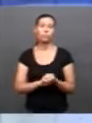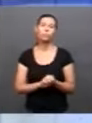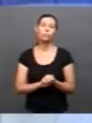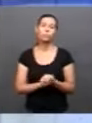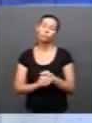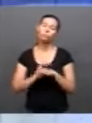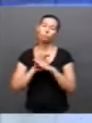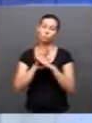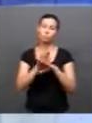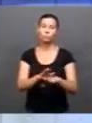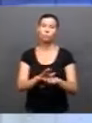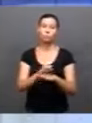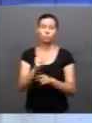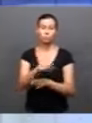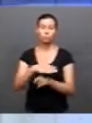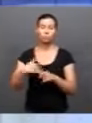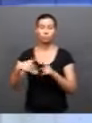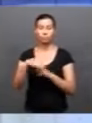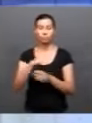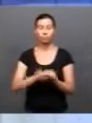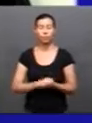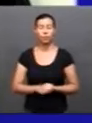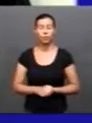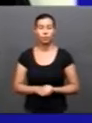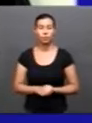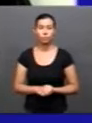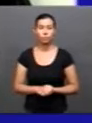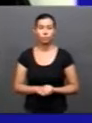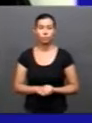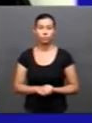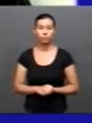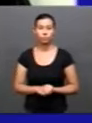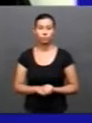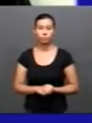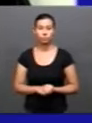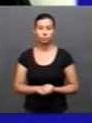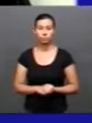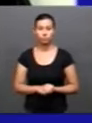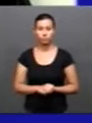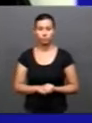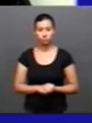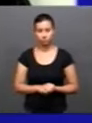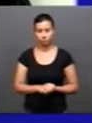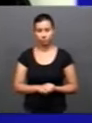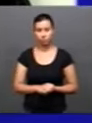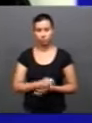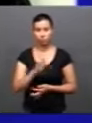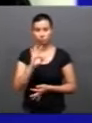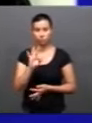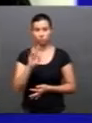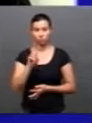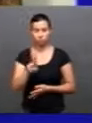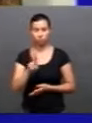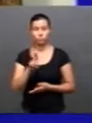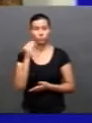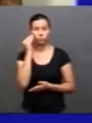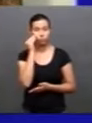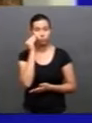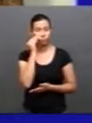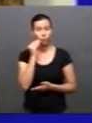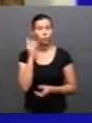importantes para toda a sociedade. A TV Universitária mostrou uma descoberta sobre a influência